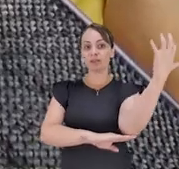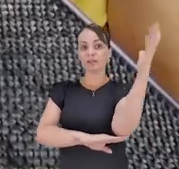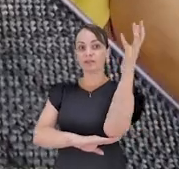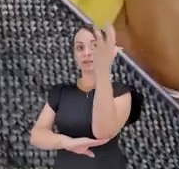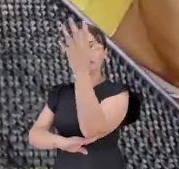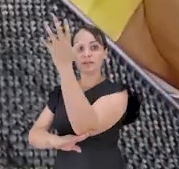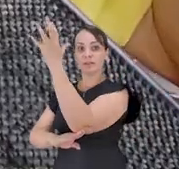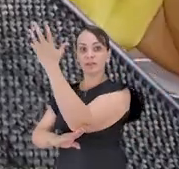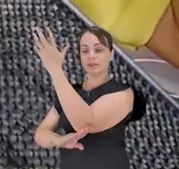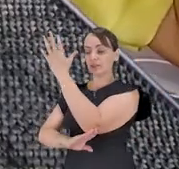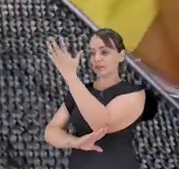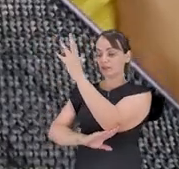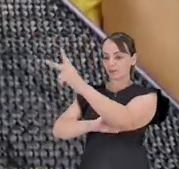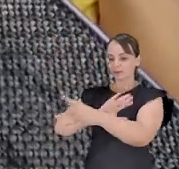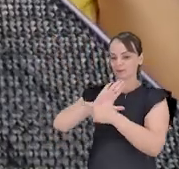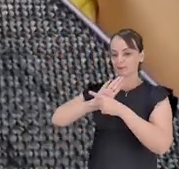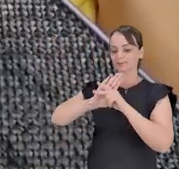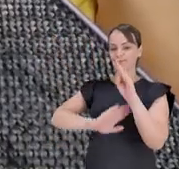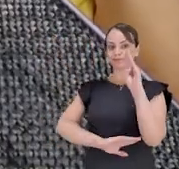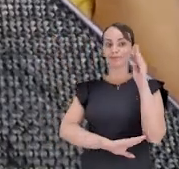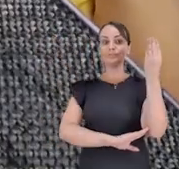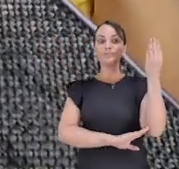Vem da mata madeira.